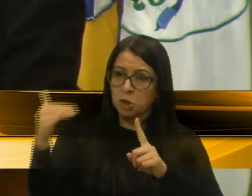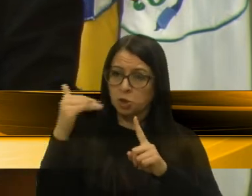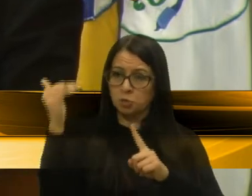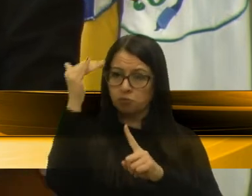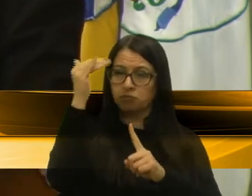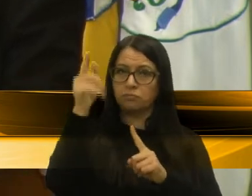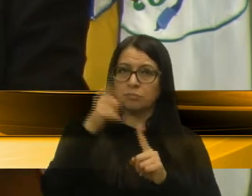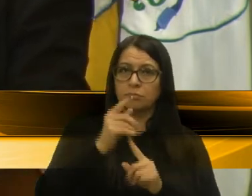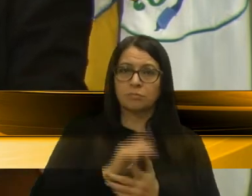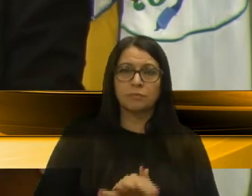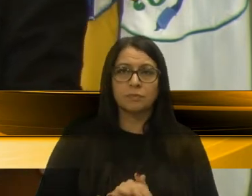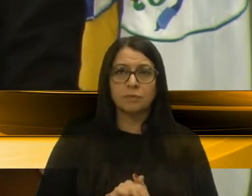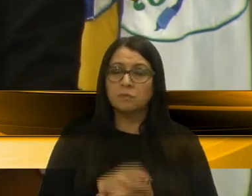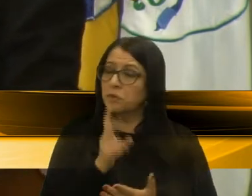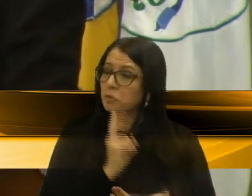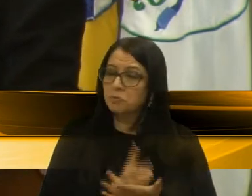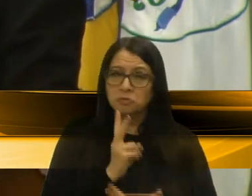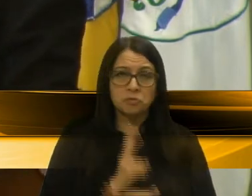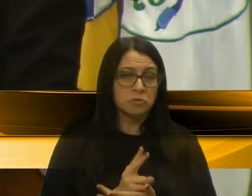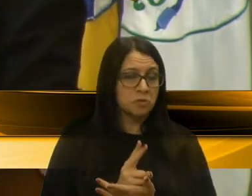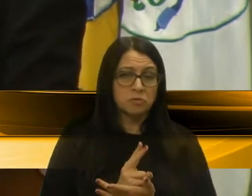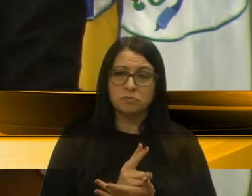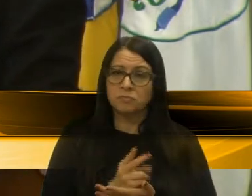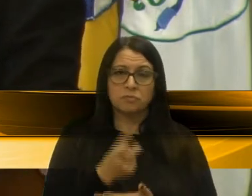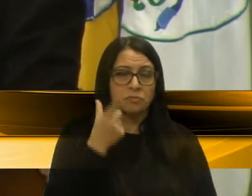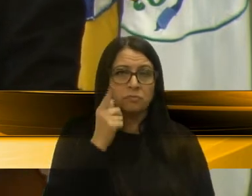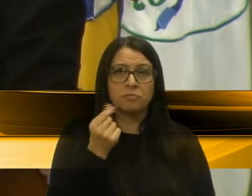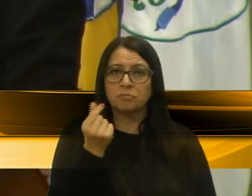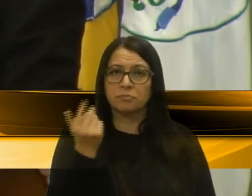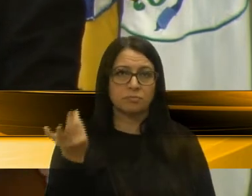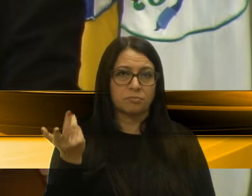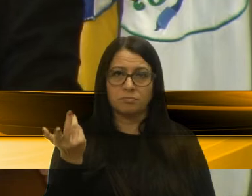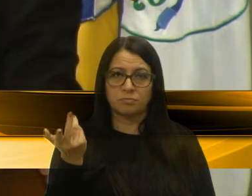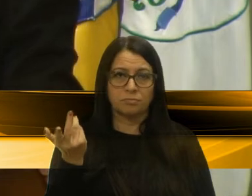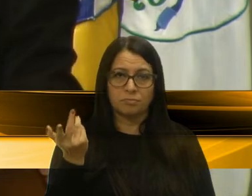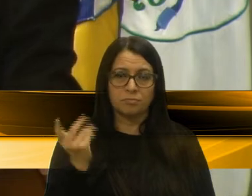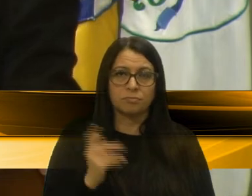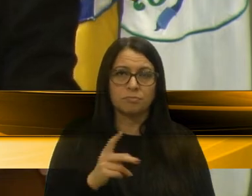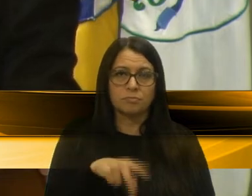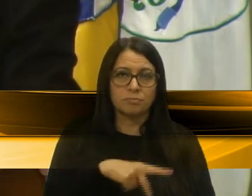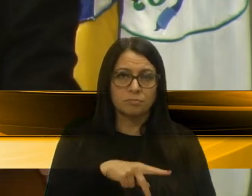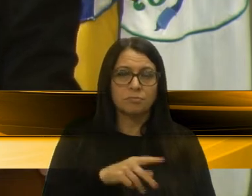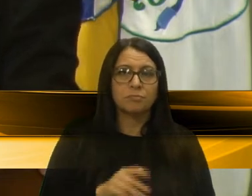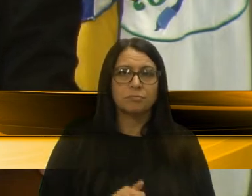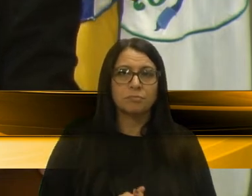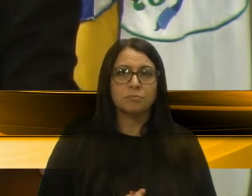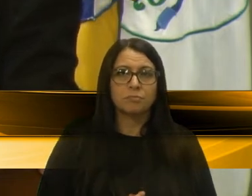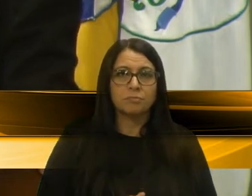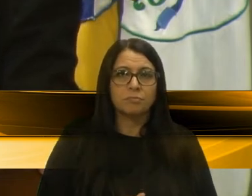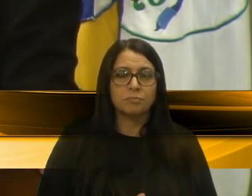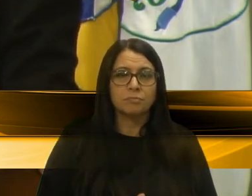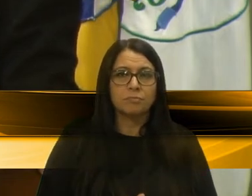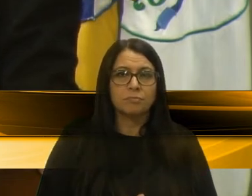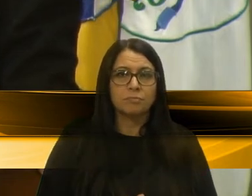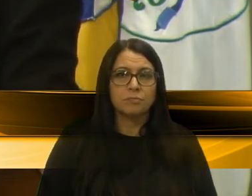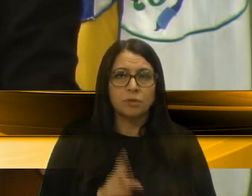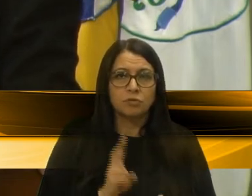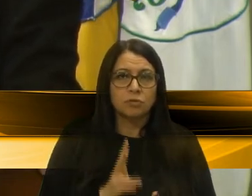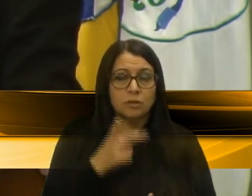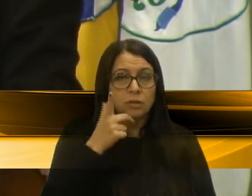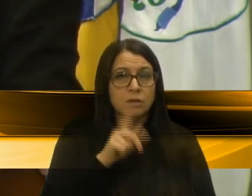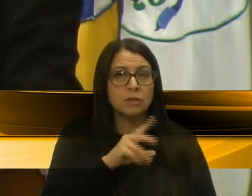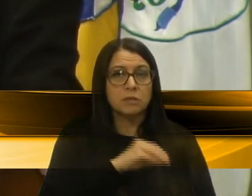os privilegiados vão continuar nadando de braçada nesse país. Vão continuar nadando de braçada,